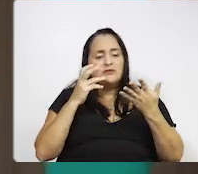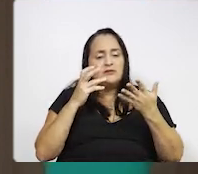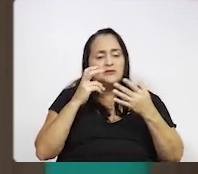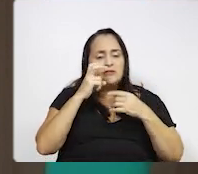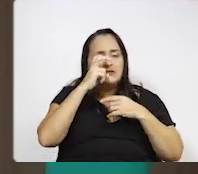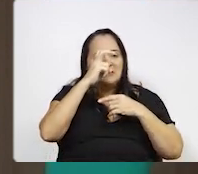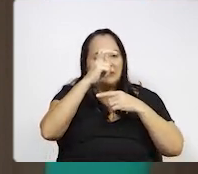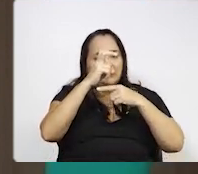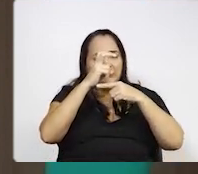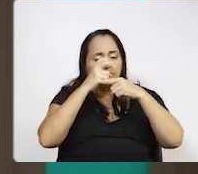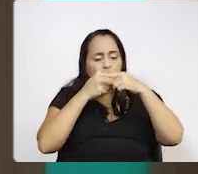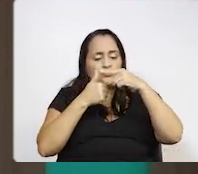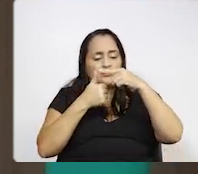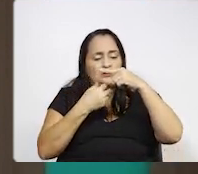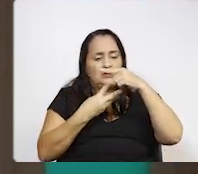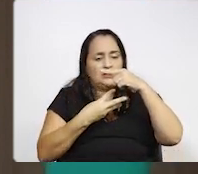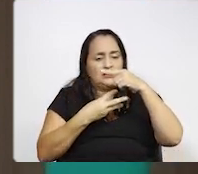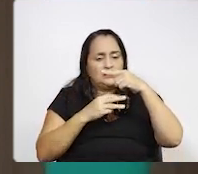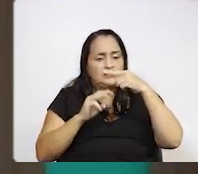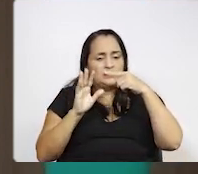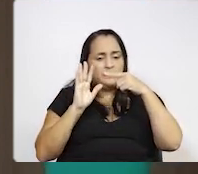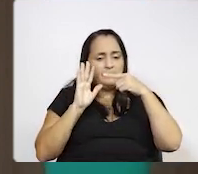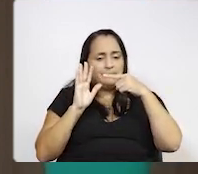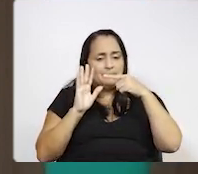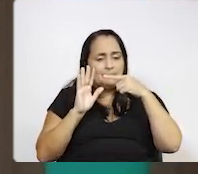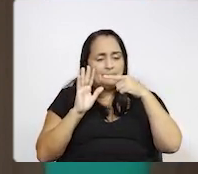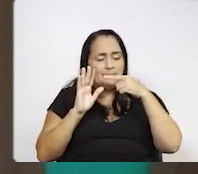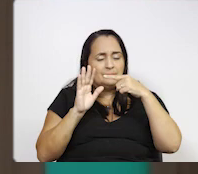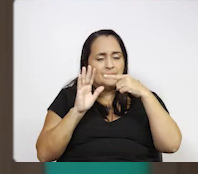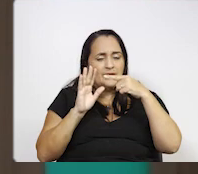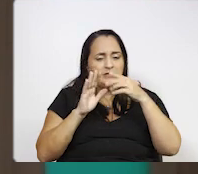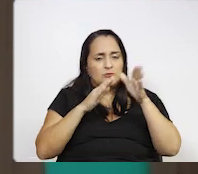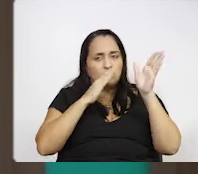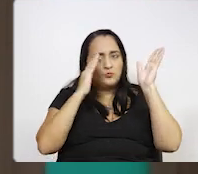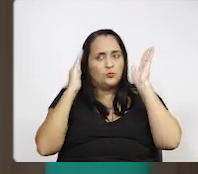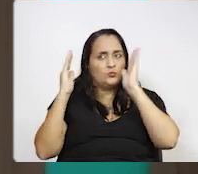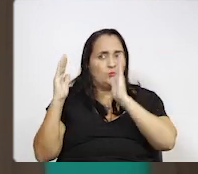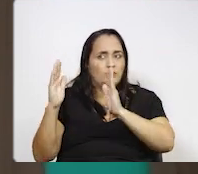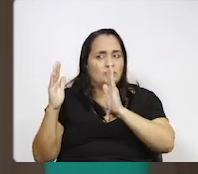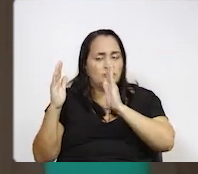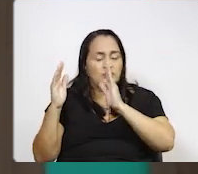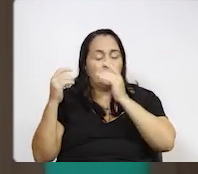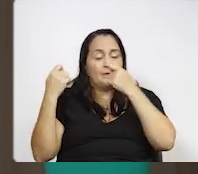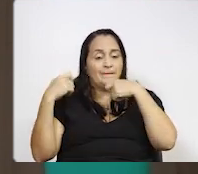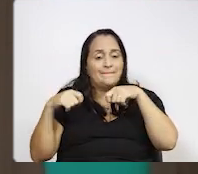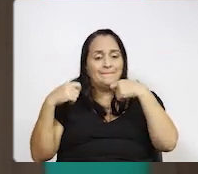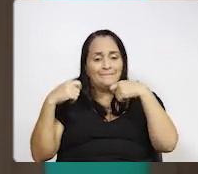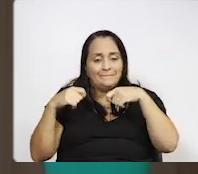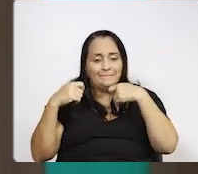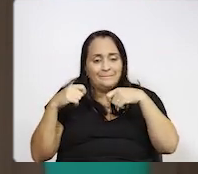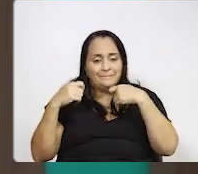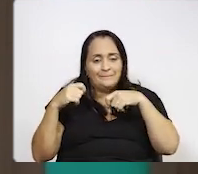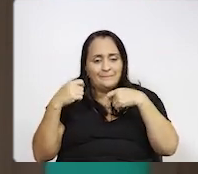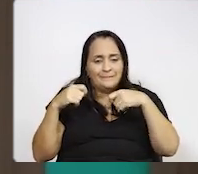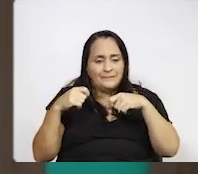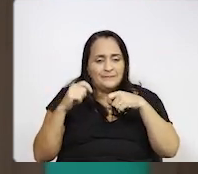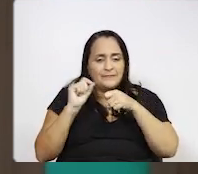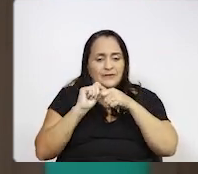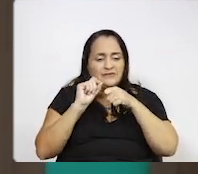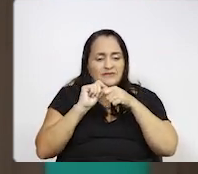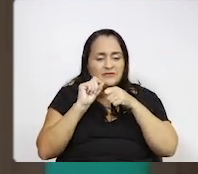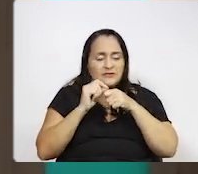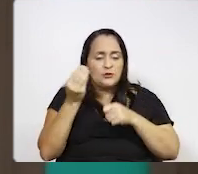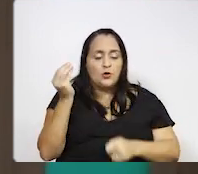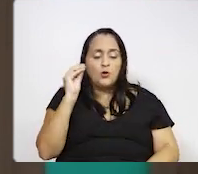5 13avos. Contanto que, do lado de cá, eu também coloque